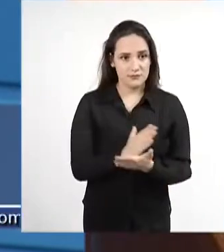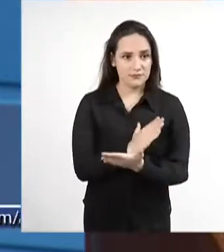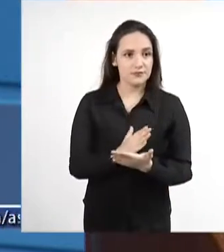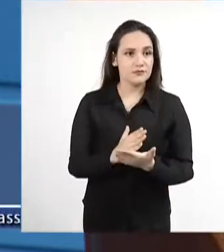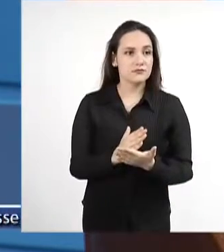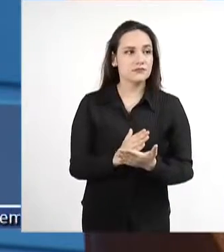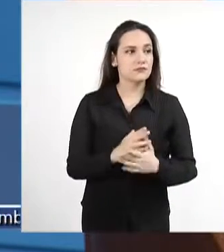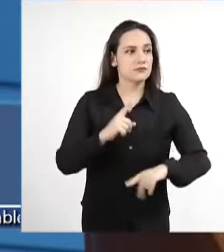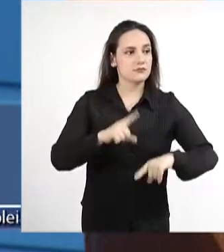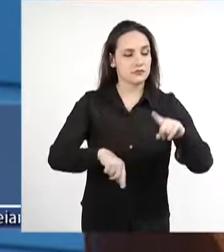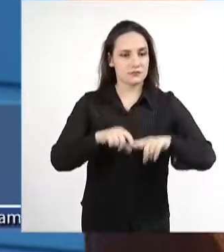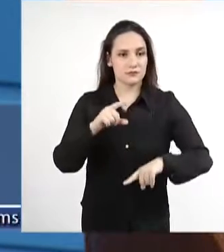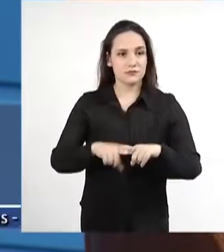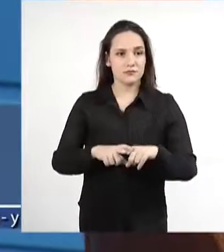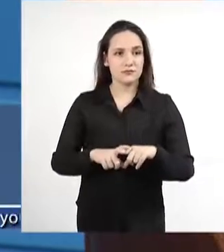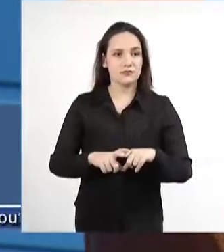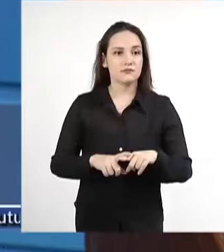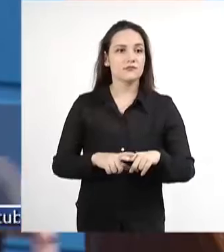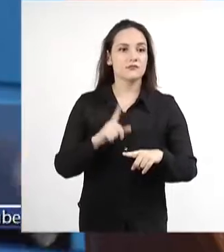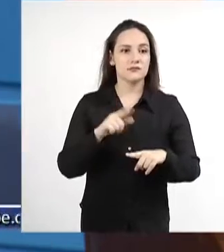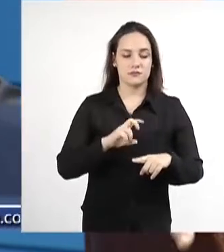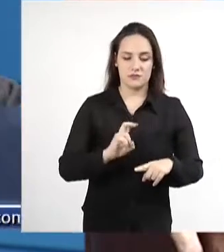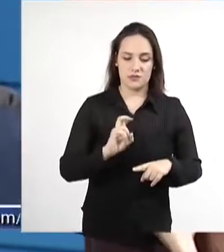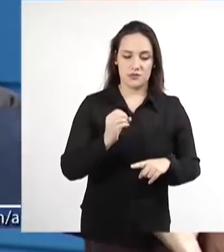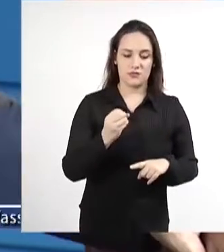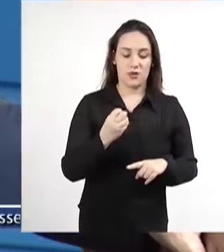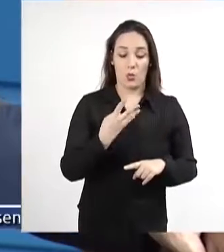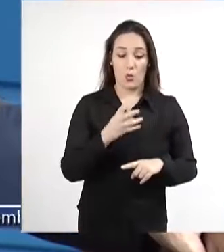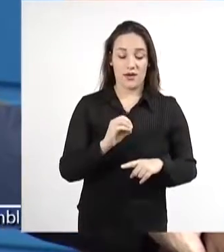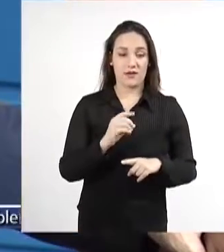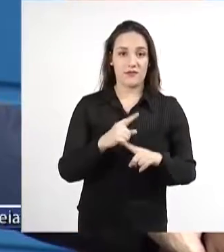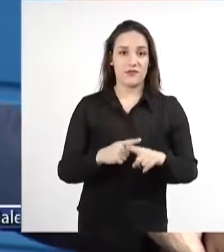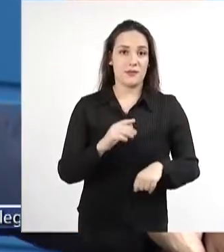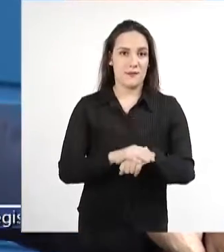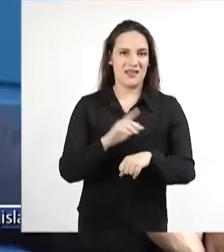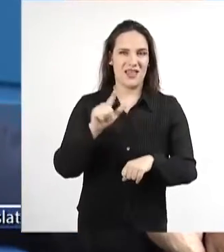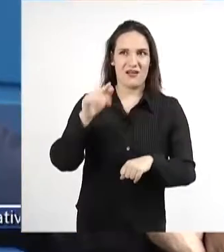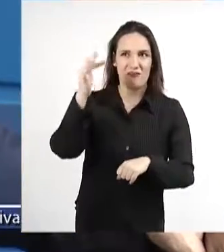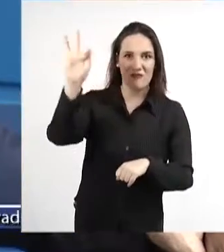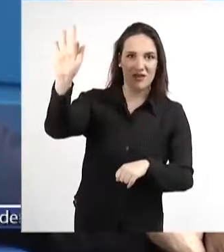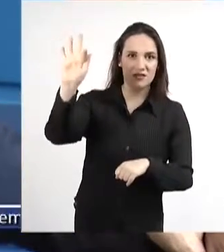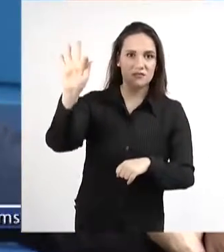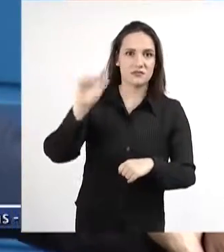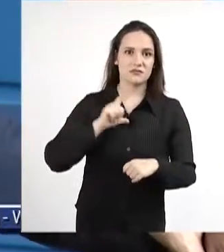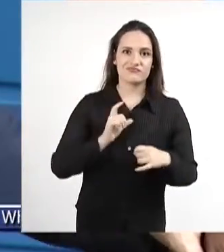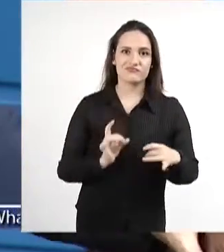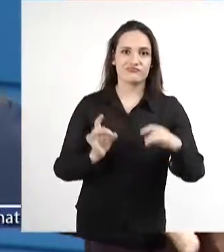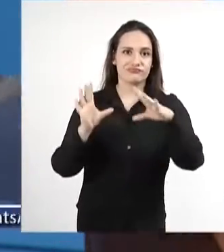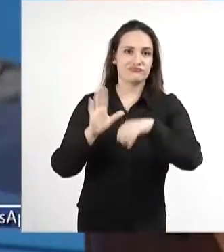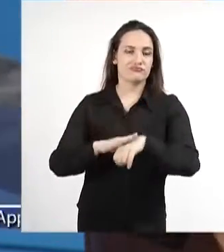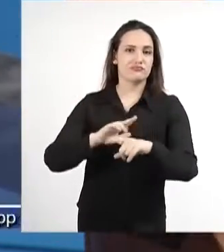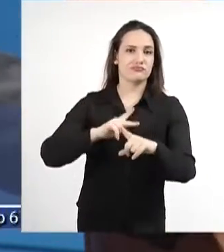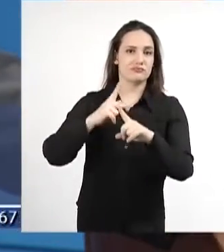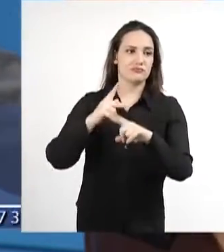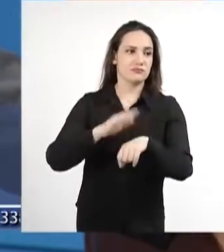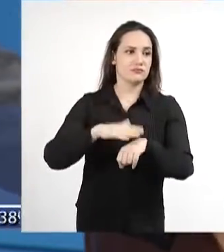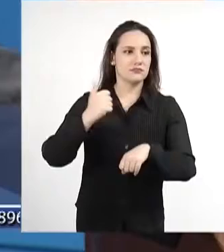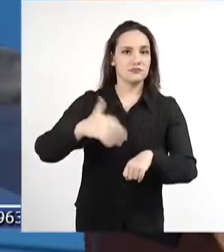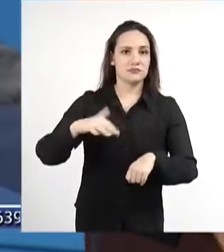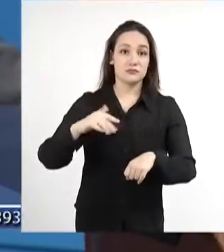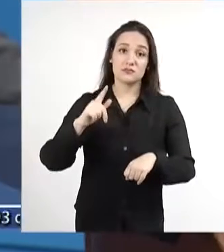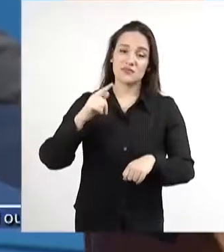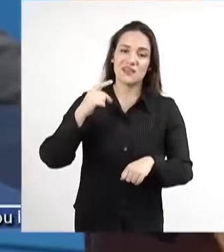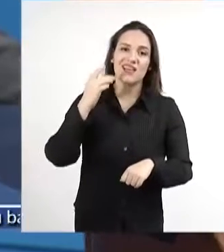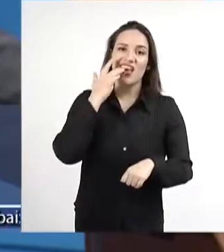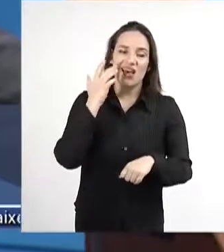também aproximadamente com 40 vezes o valor que sai daqui na pauta de exportação que a Vale do Rio Doce paga